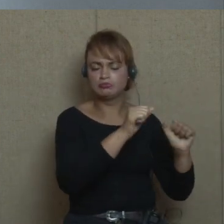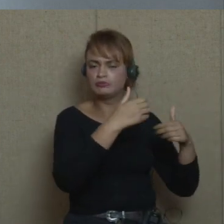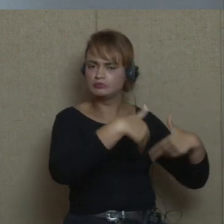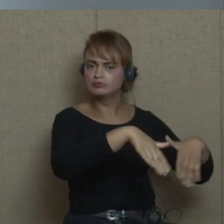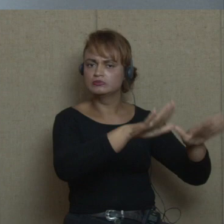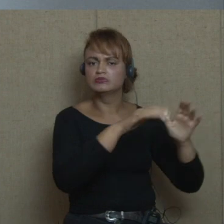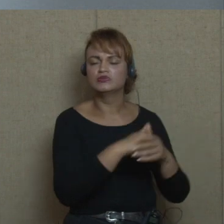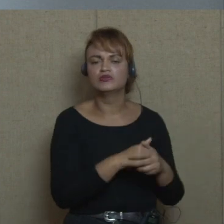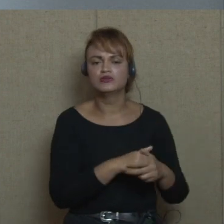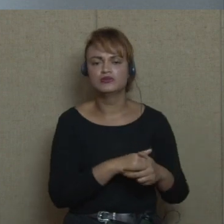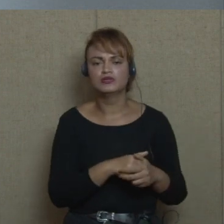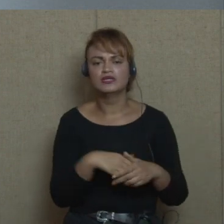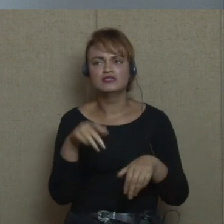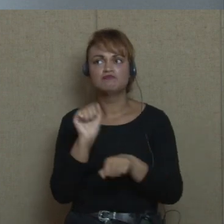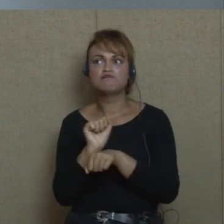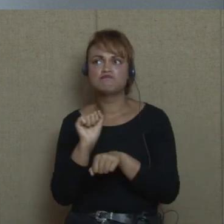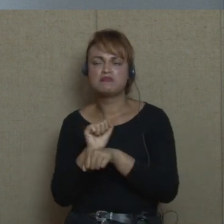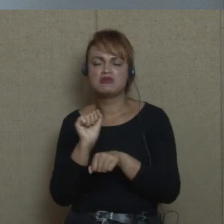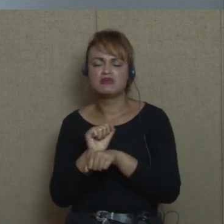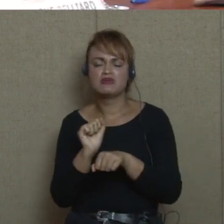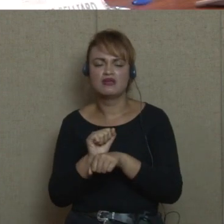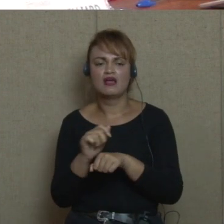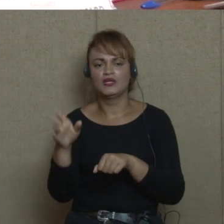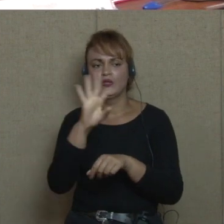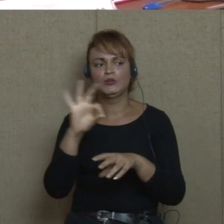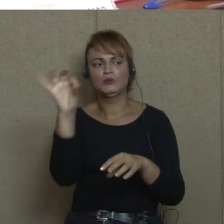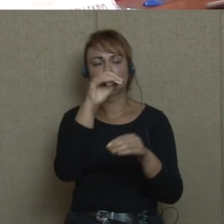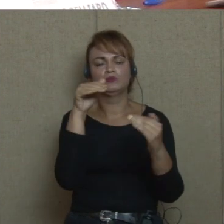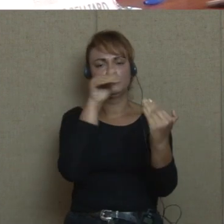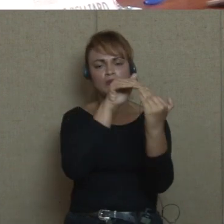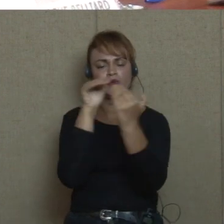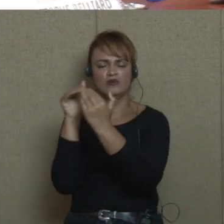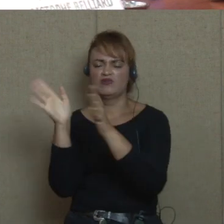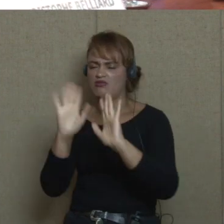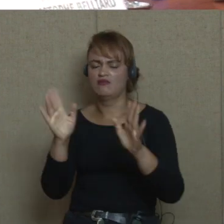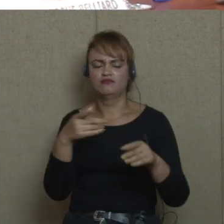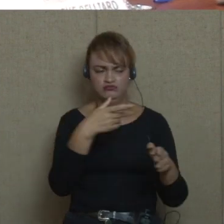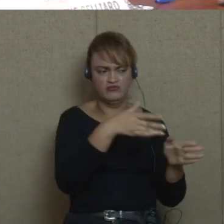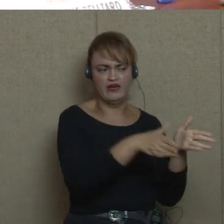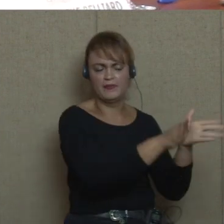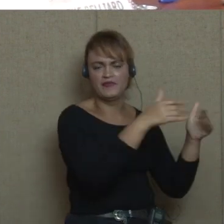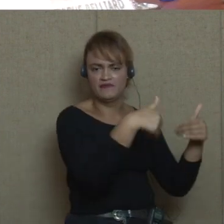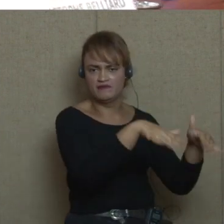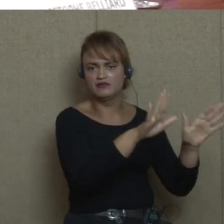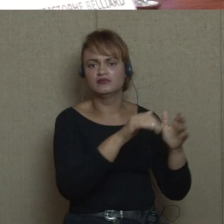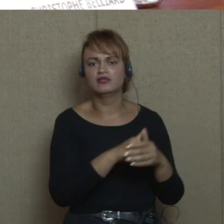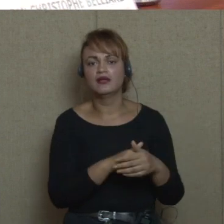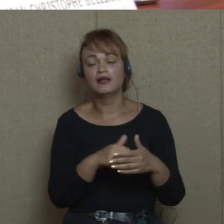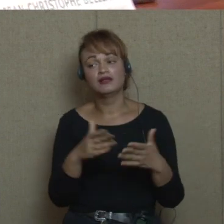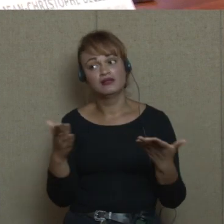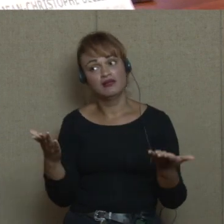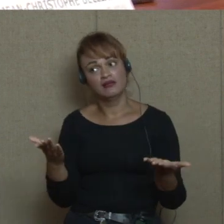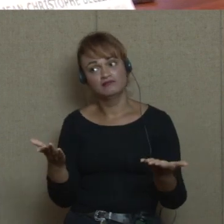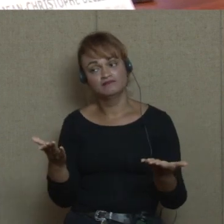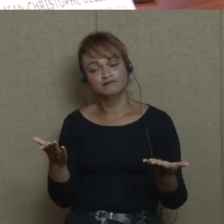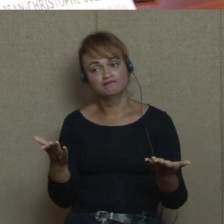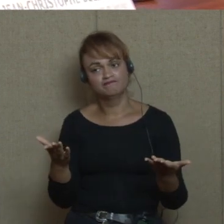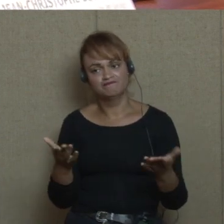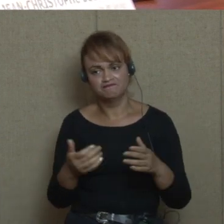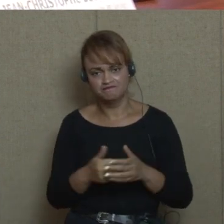no lugar de esperar que todos possam concordar. Soberania, sim, mas